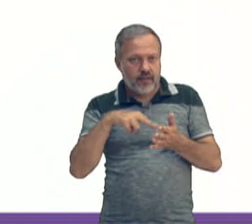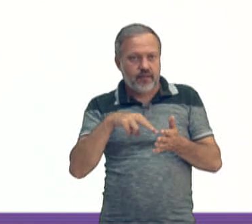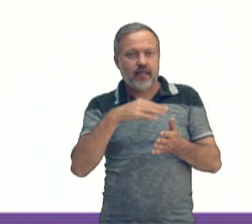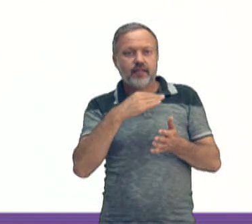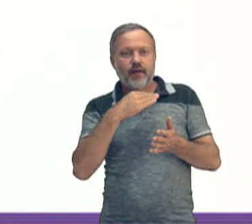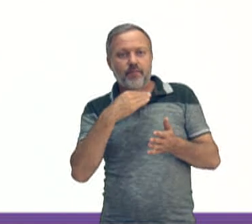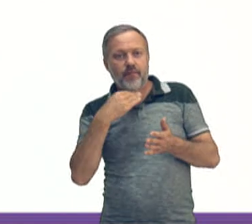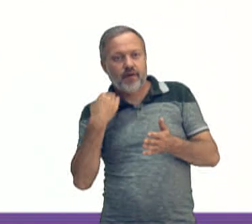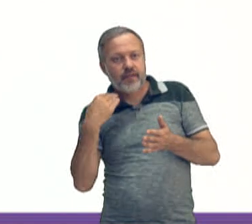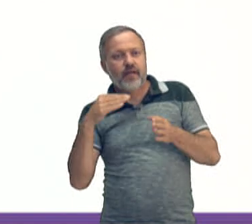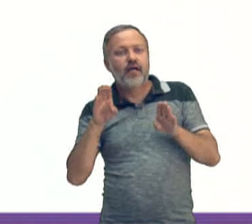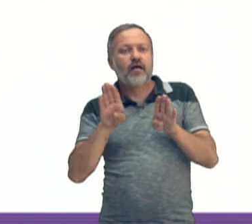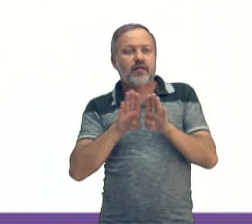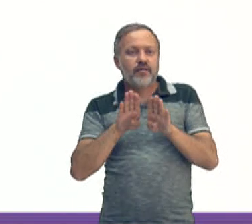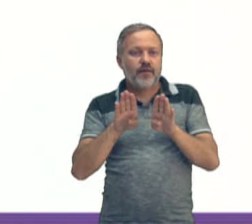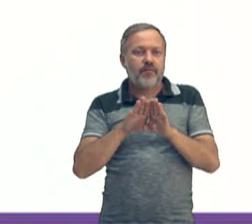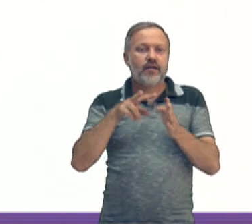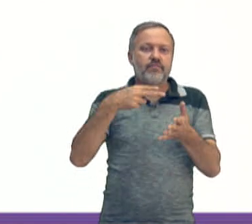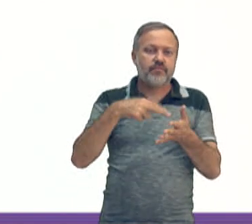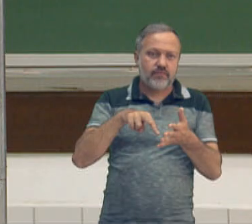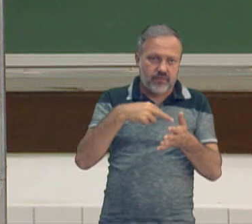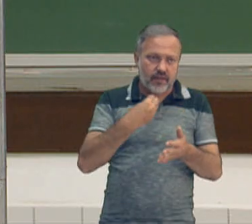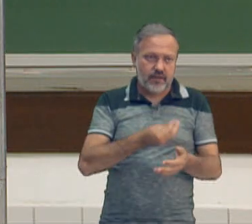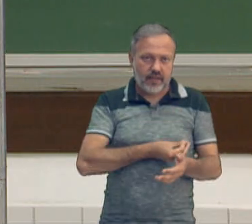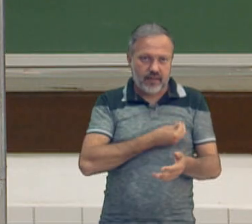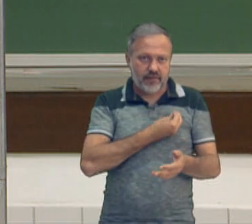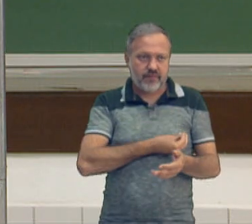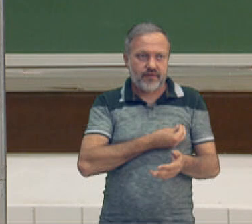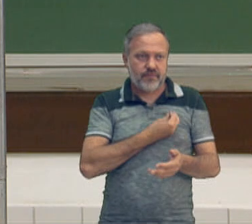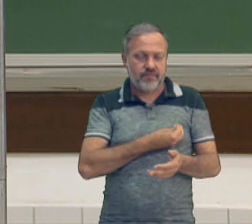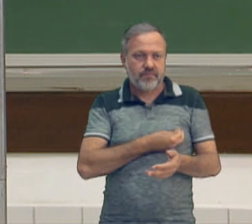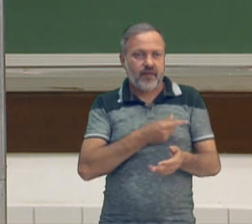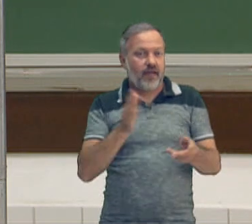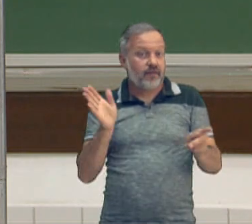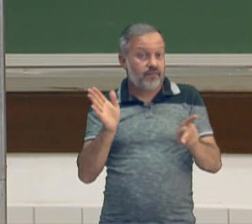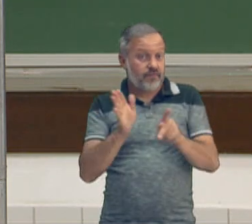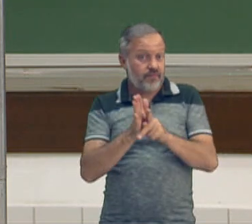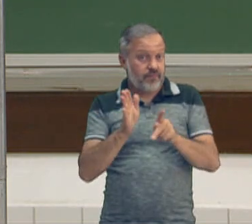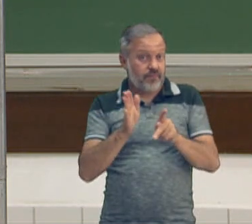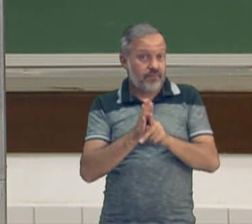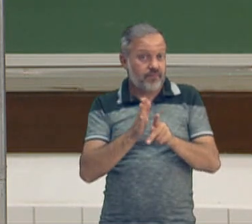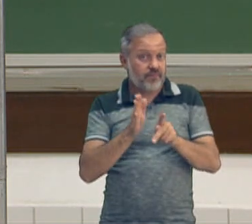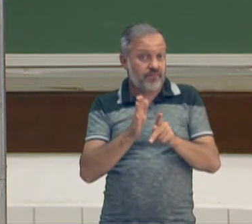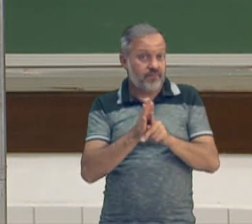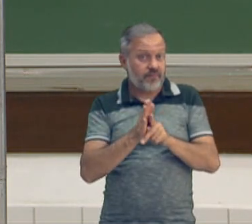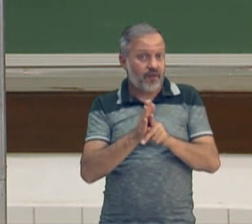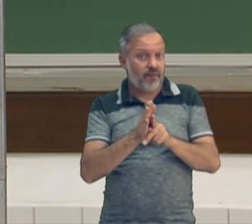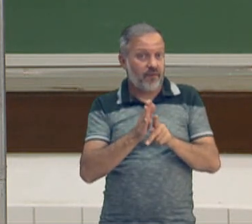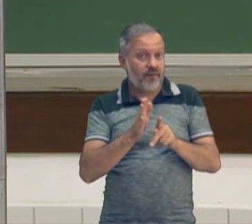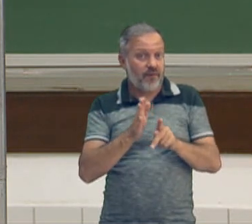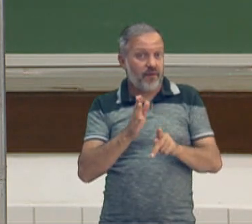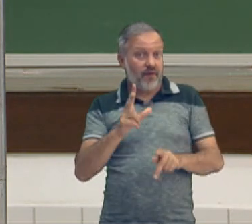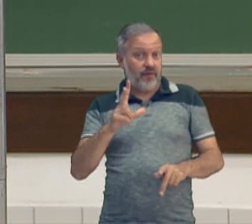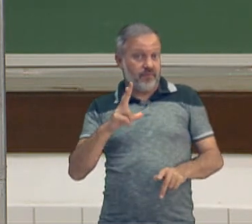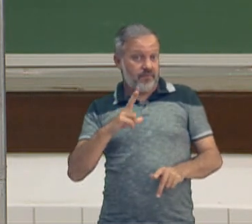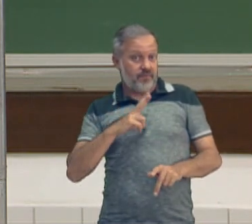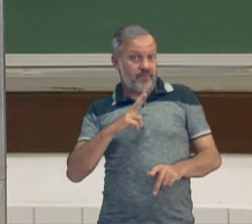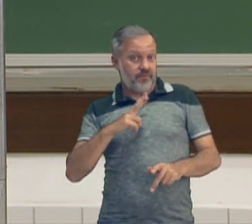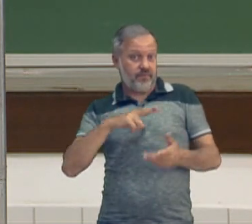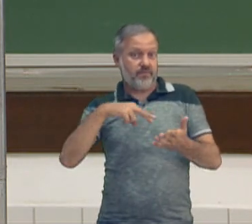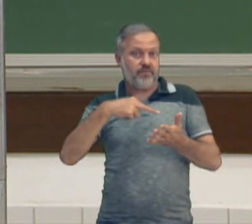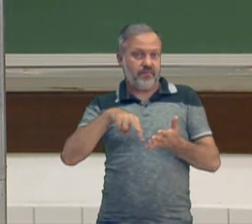a cada segundo no tempo e no espaço. É a própria natureza do movimento. Tudo é um devir, tudo